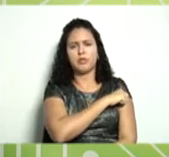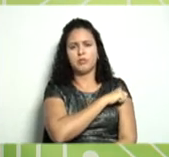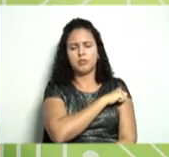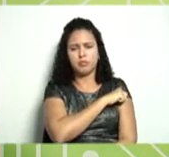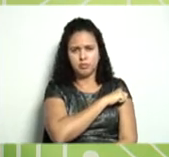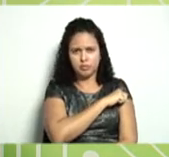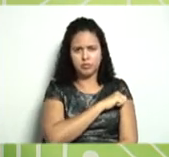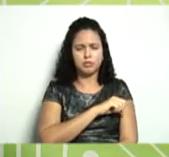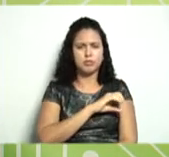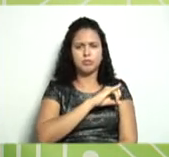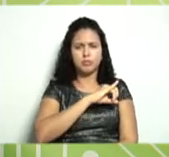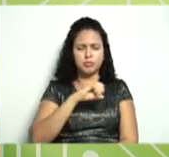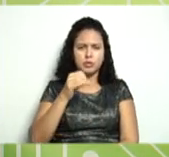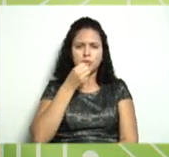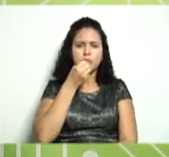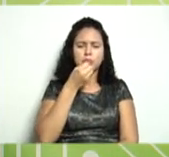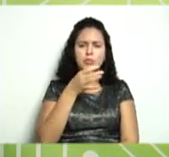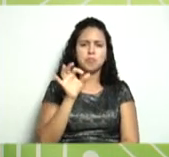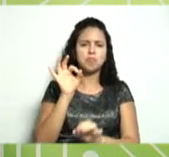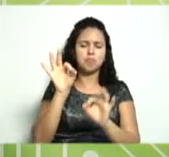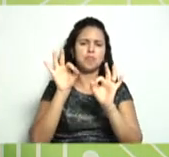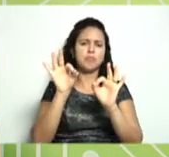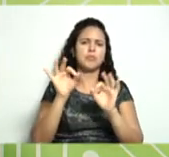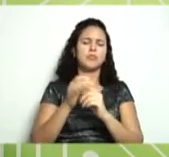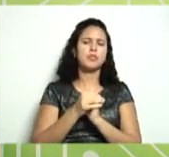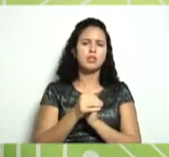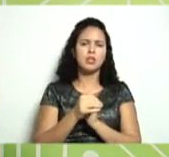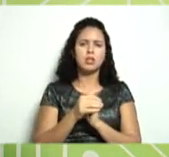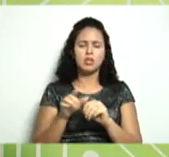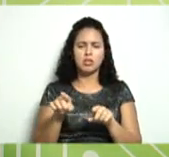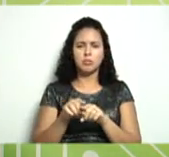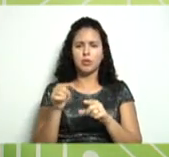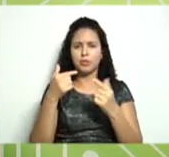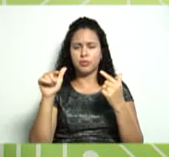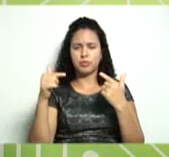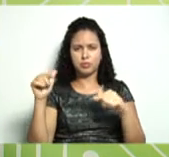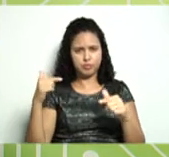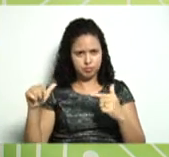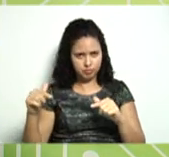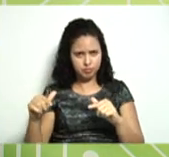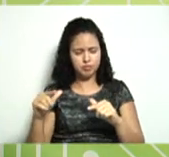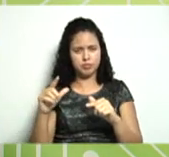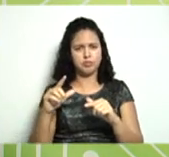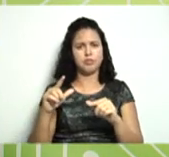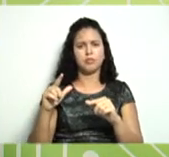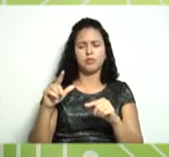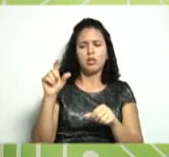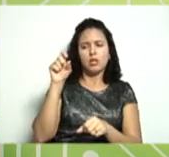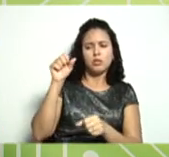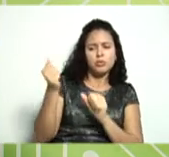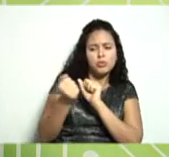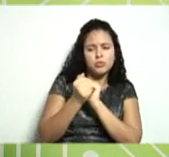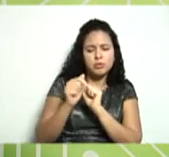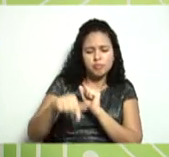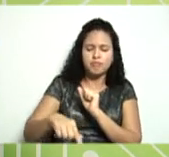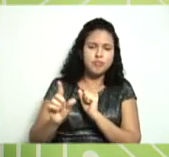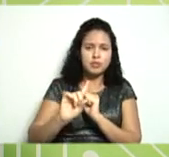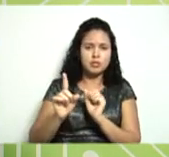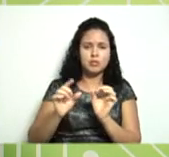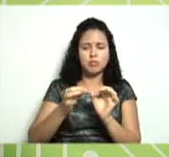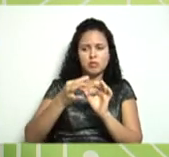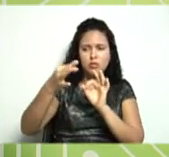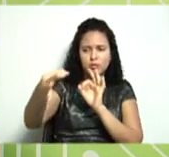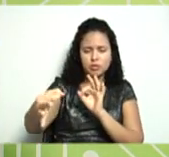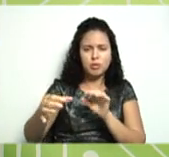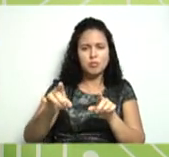escolas. Um alô muito especial para vocês e aos demais que não estão tendo a oportunidade de estar aqui conosco também. É muito